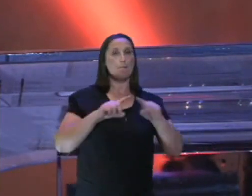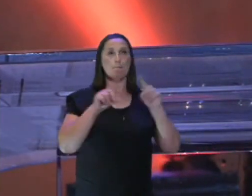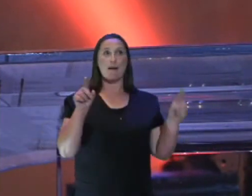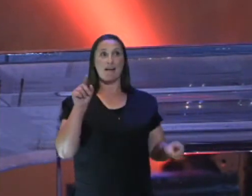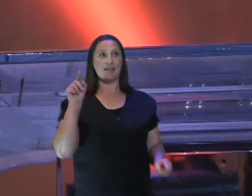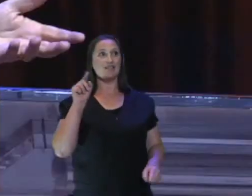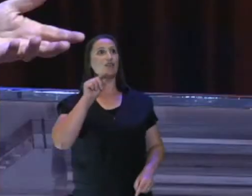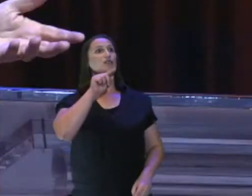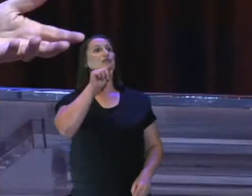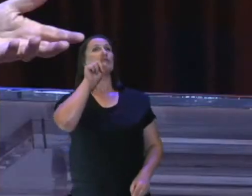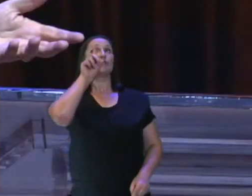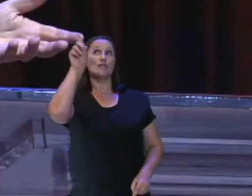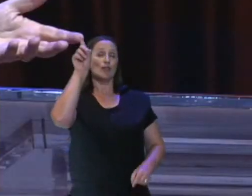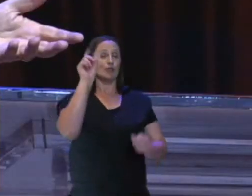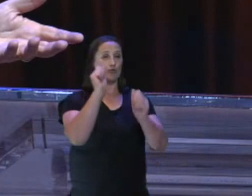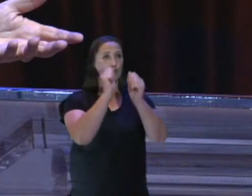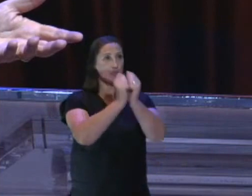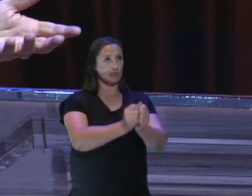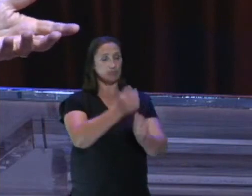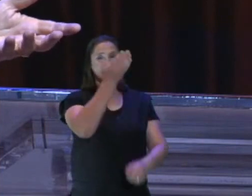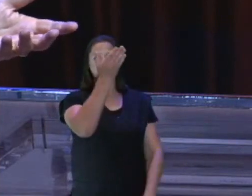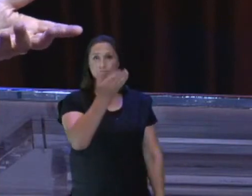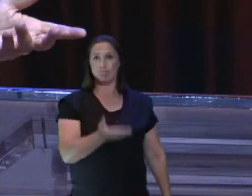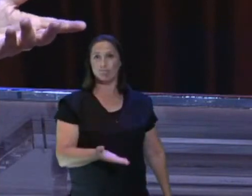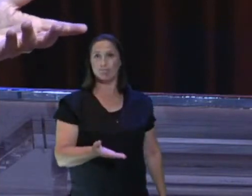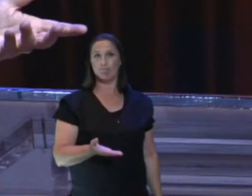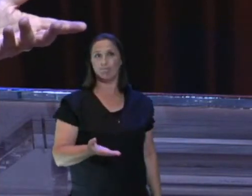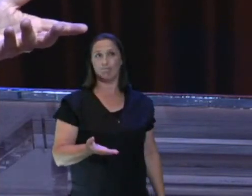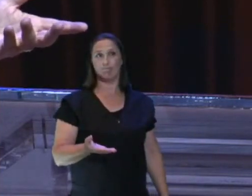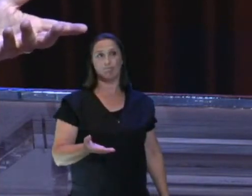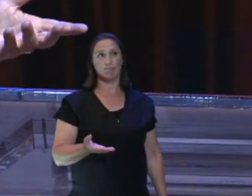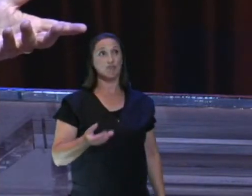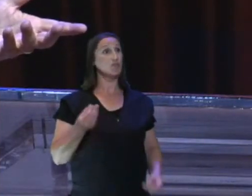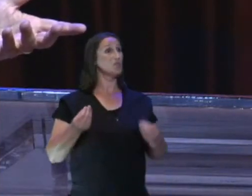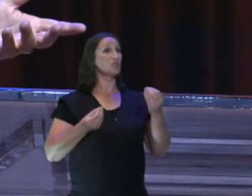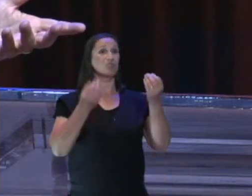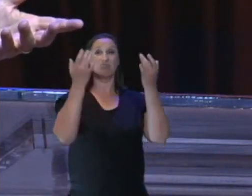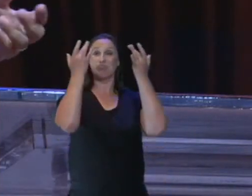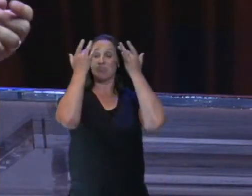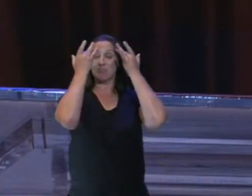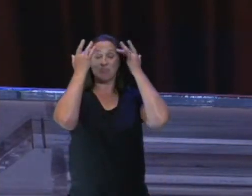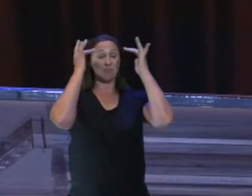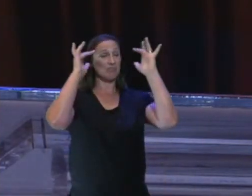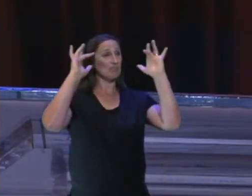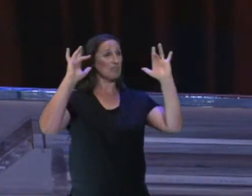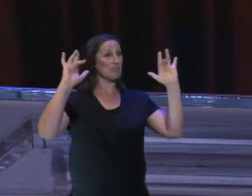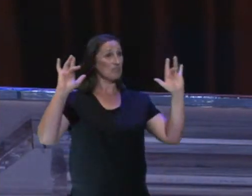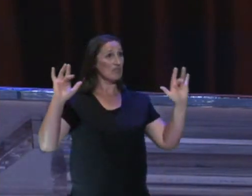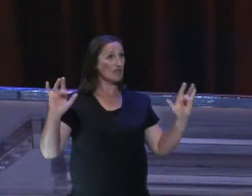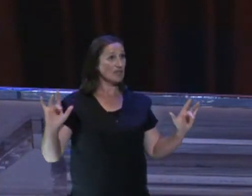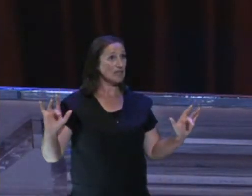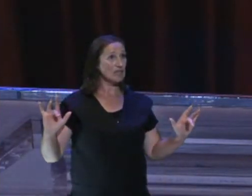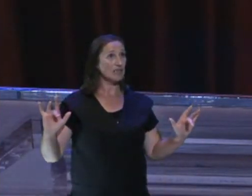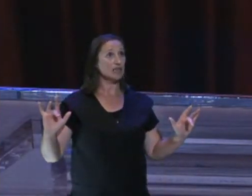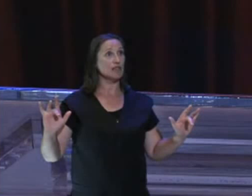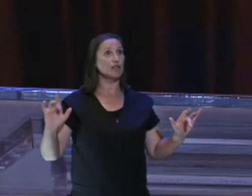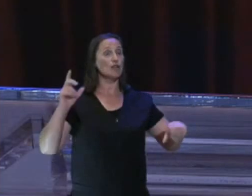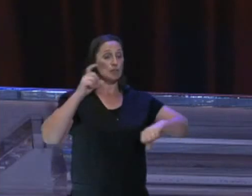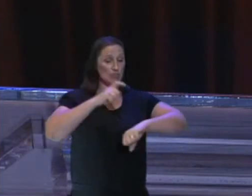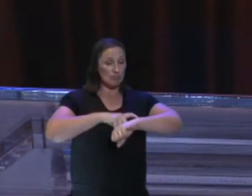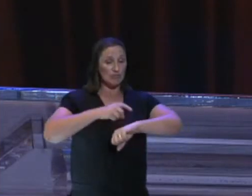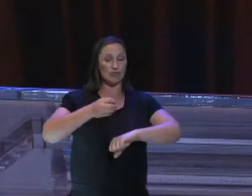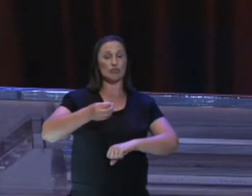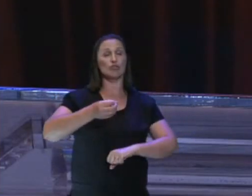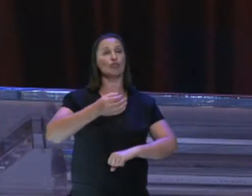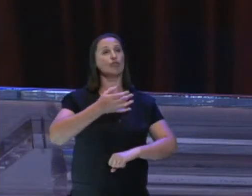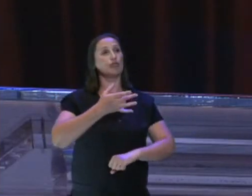Mas o Senhor vai estar lá. Como? Eu não sei, porque em cada novo momento